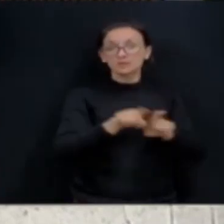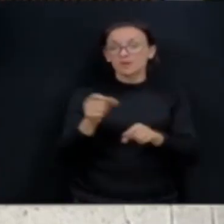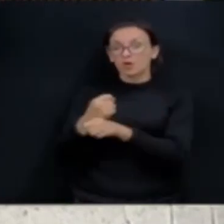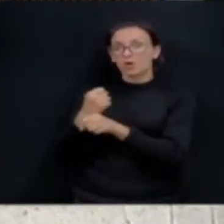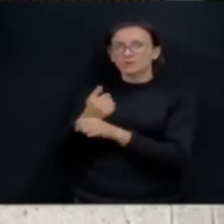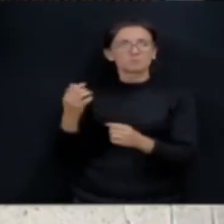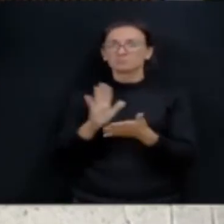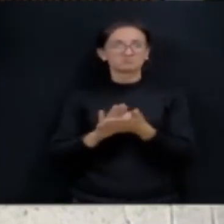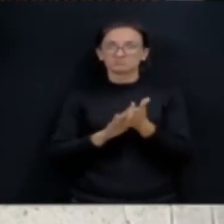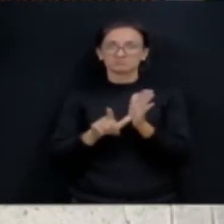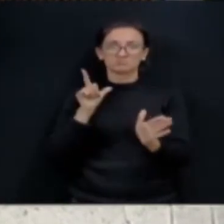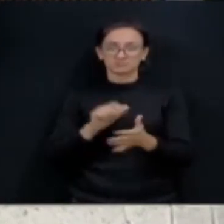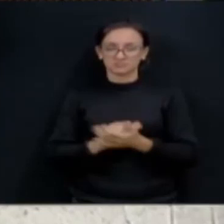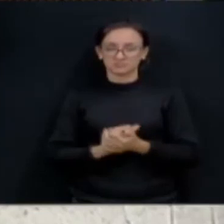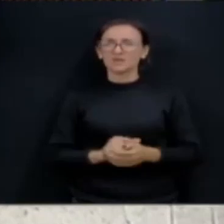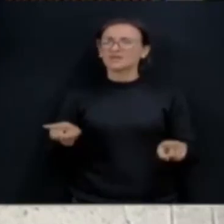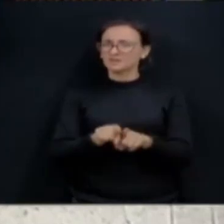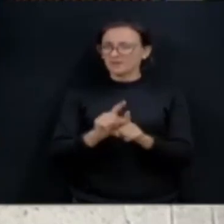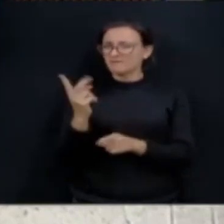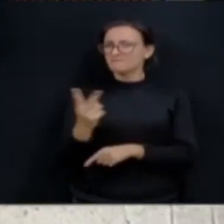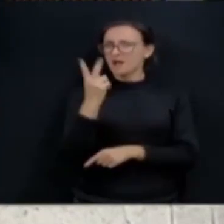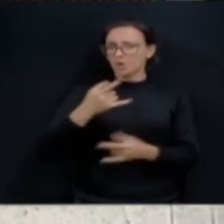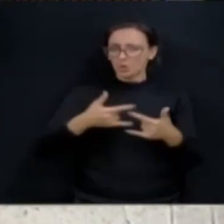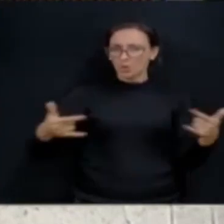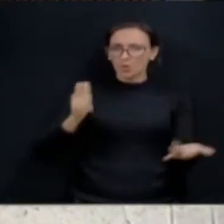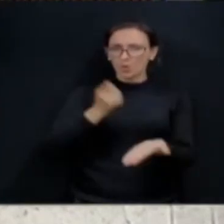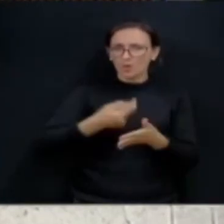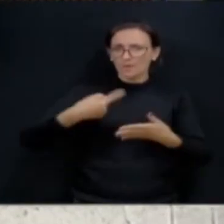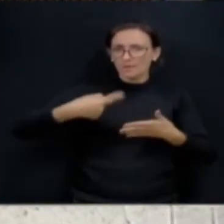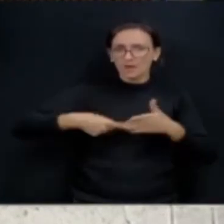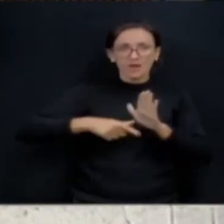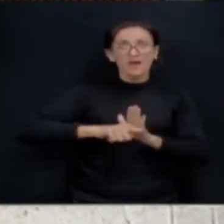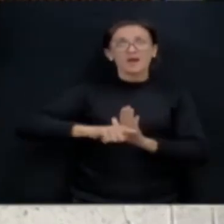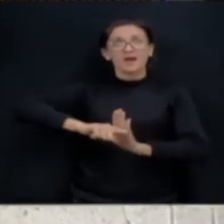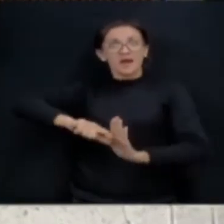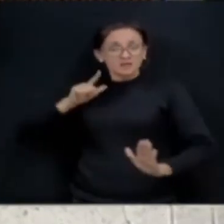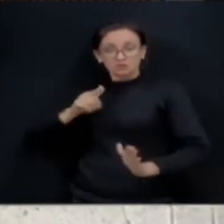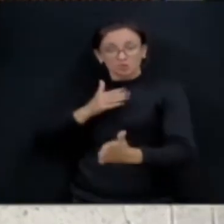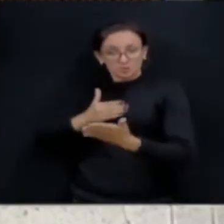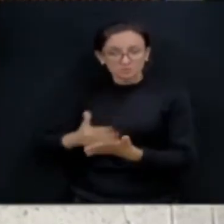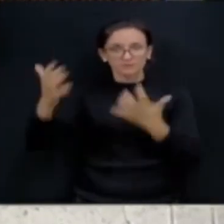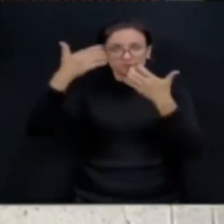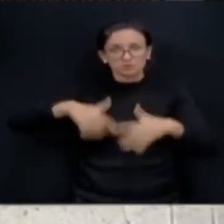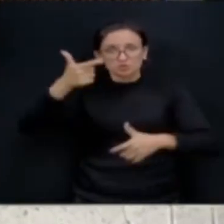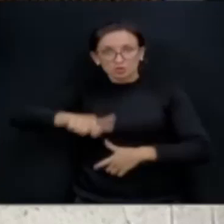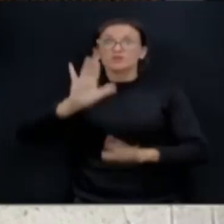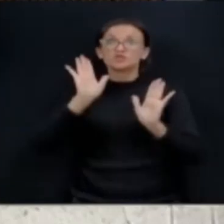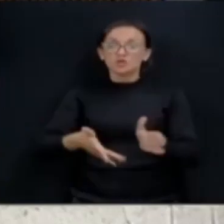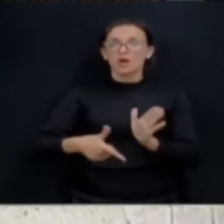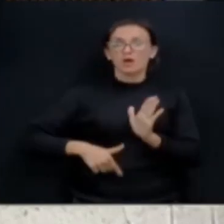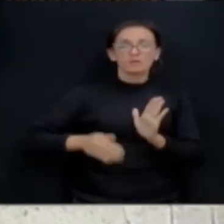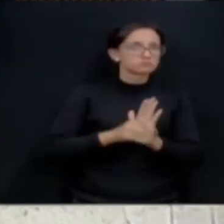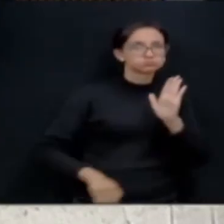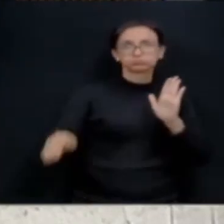aumentaram antes da concessão, um assunto que deixou aqui todo mundo assustado. No primeiro lote, no lote 1, 30%. São